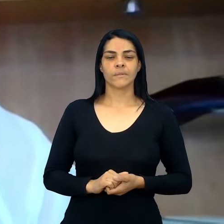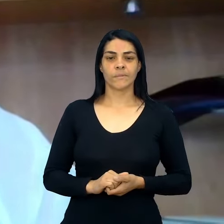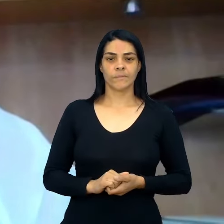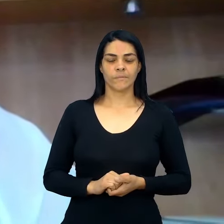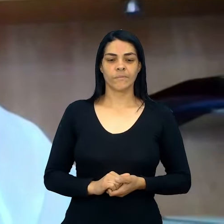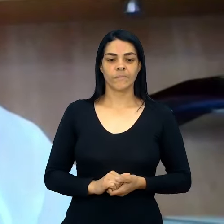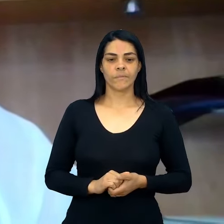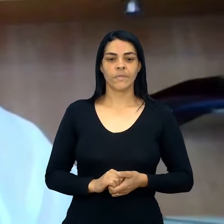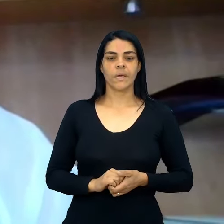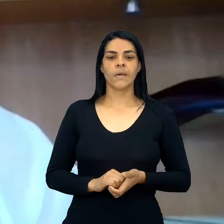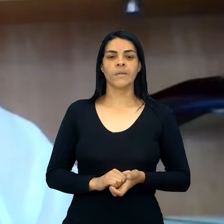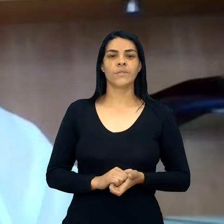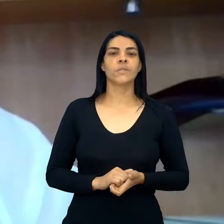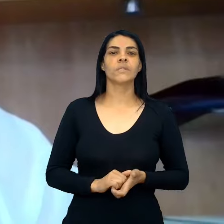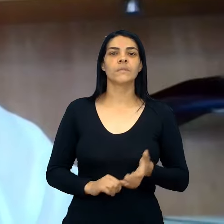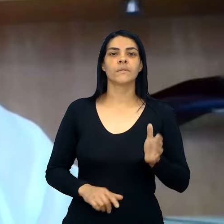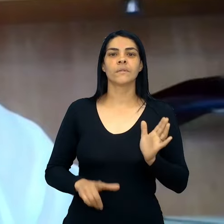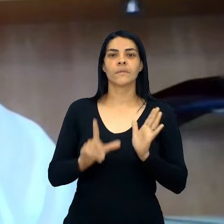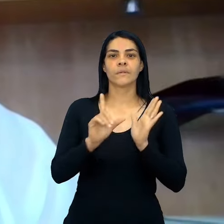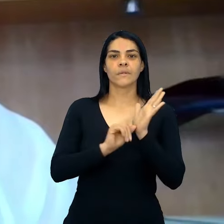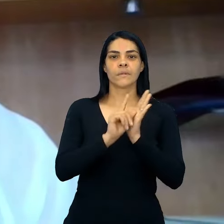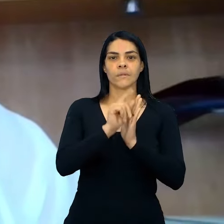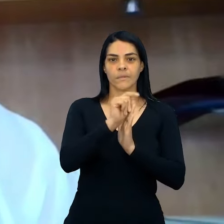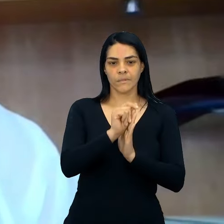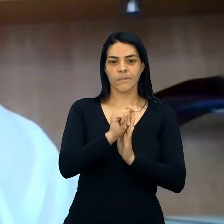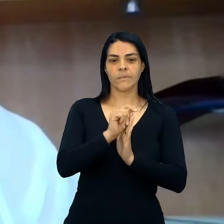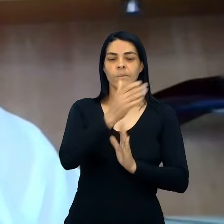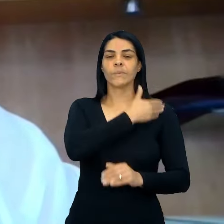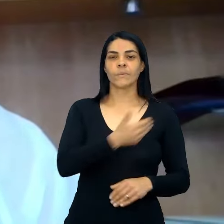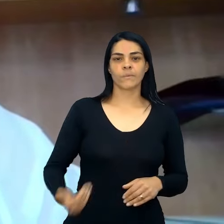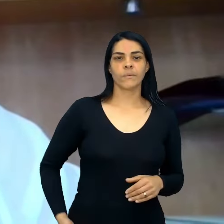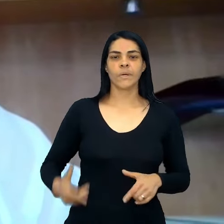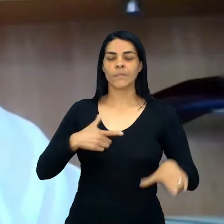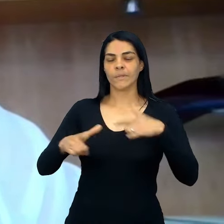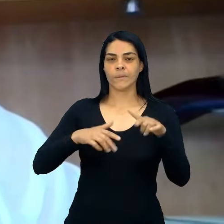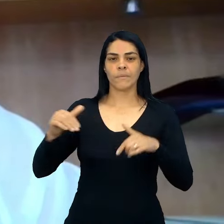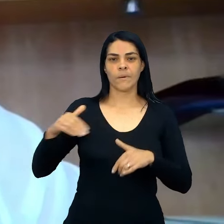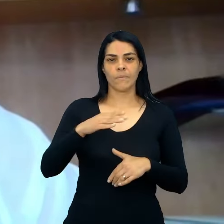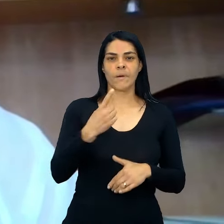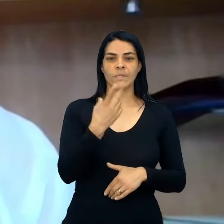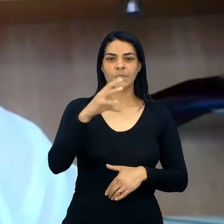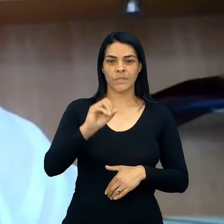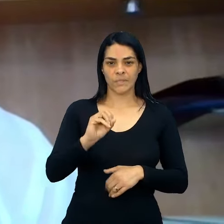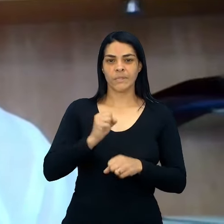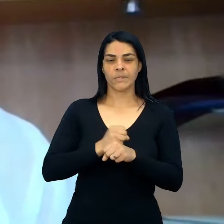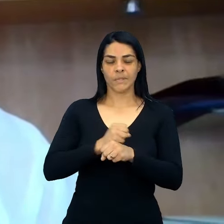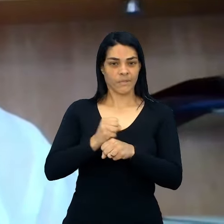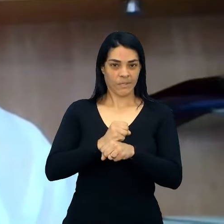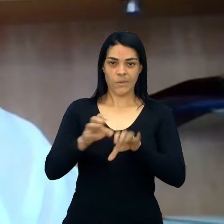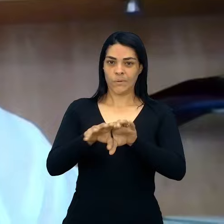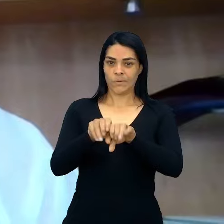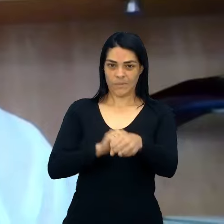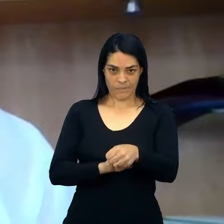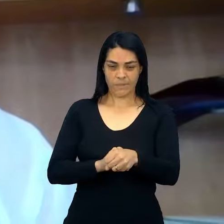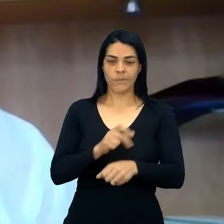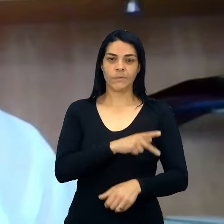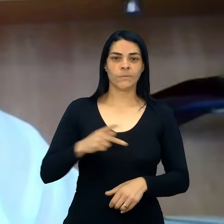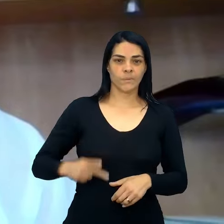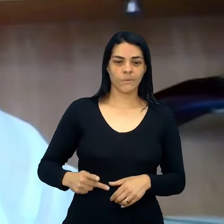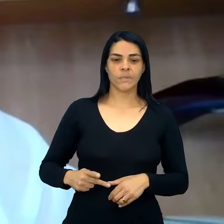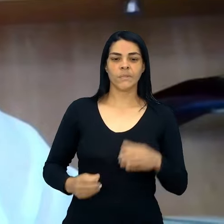públicas estadual e municipal, trabalho há mais de 10 anos com formação de professores e produção de